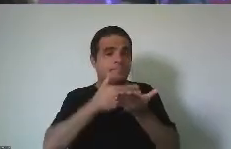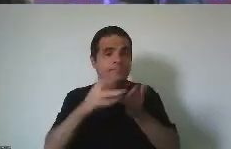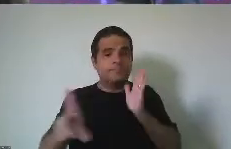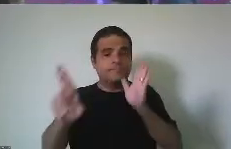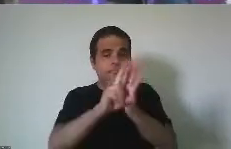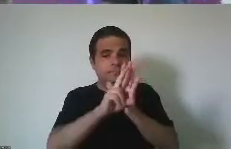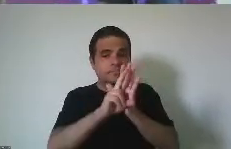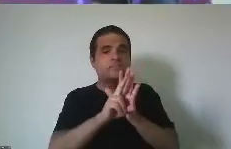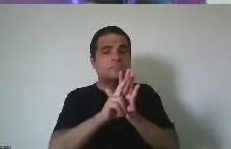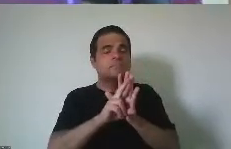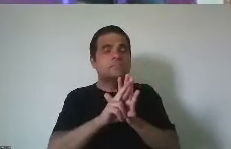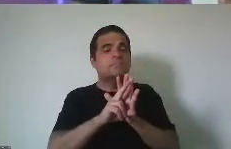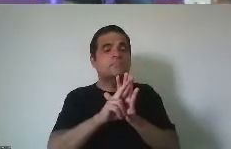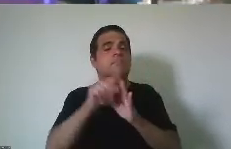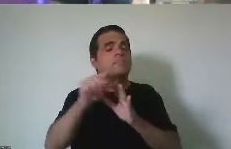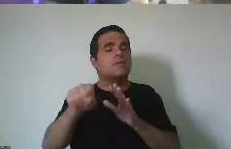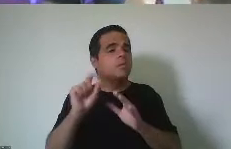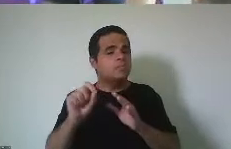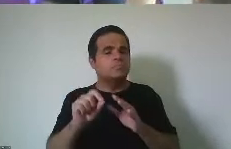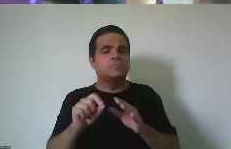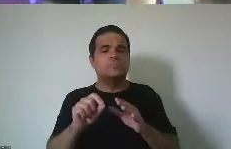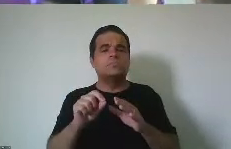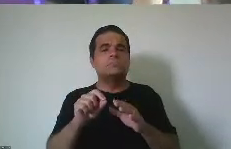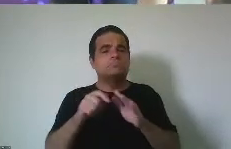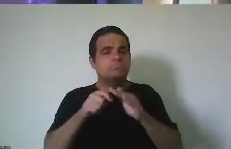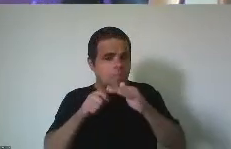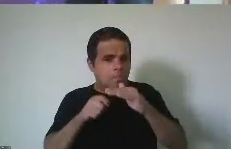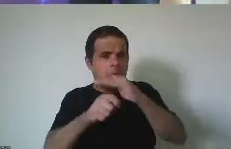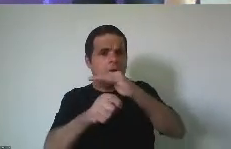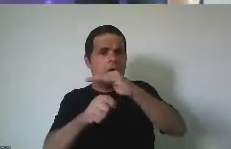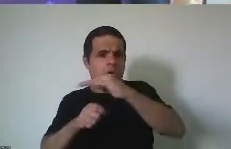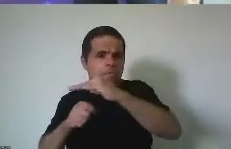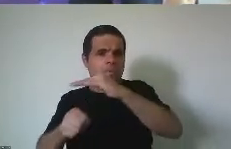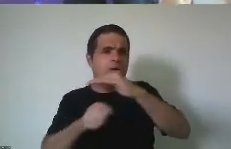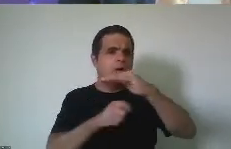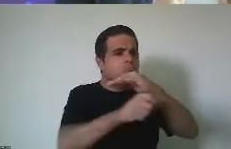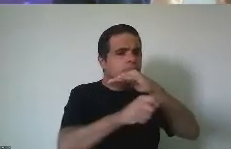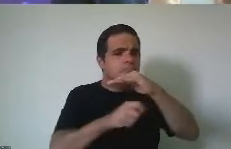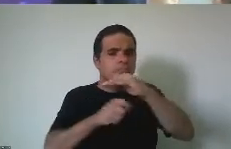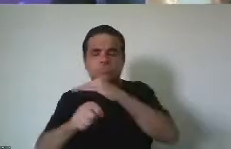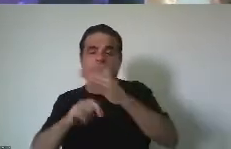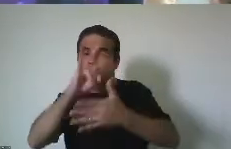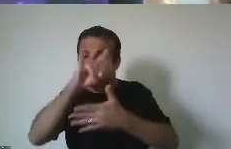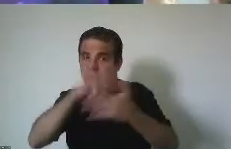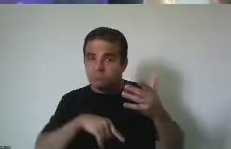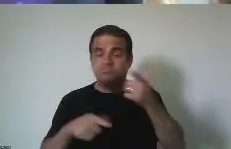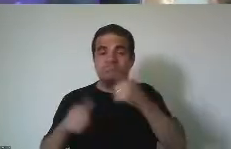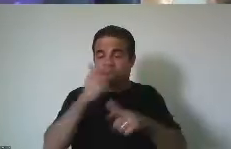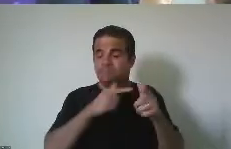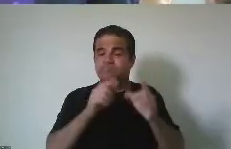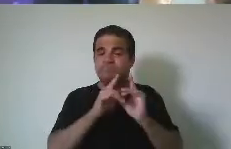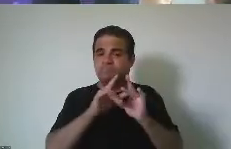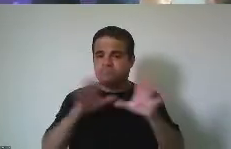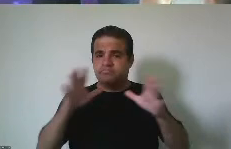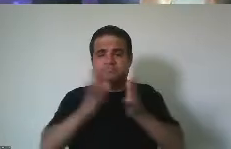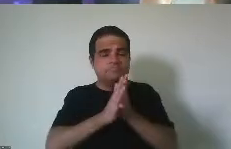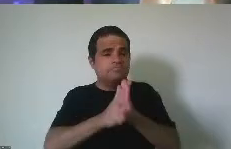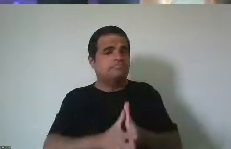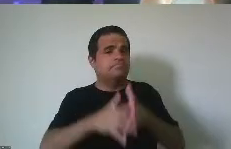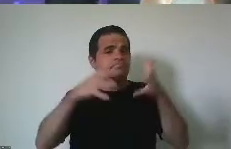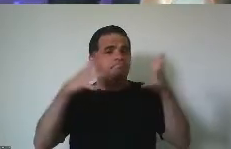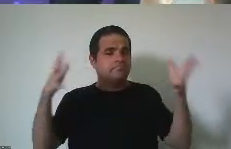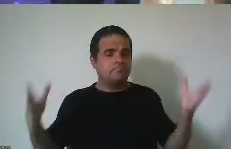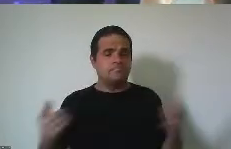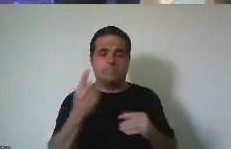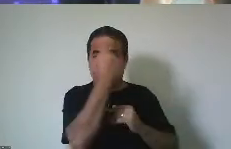800 milhões ao mesmo tempo que a gente foi investindo nesse contrato a gente ganhou novas concessões concessões mais longevas que vão cada uma